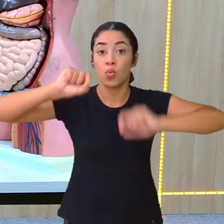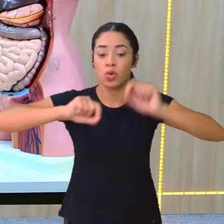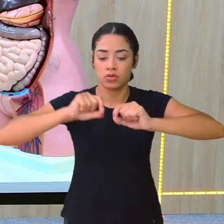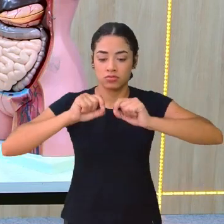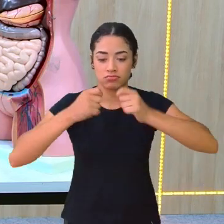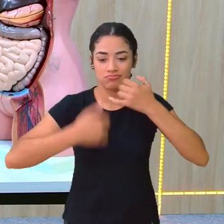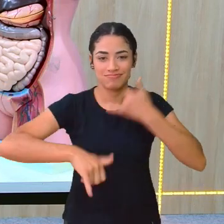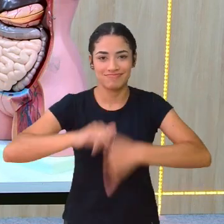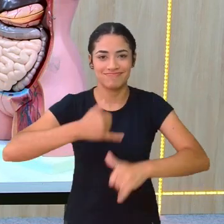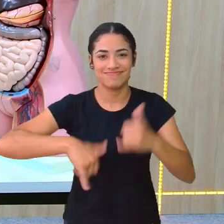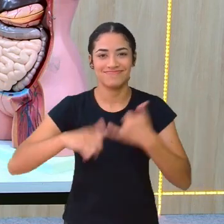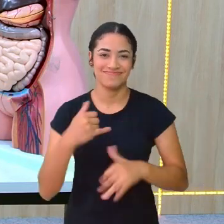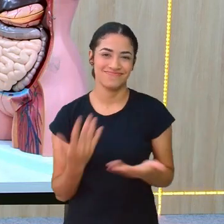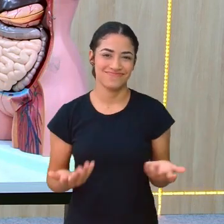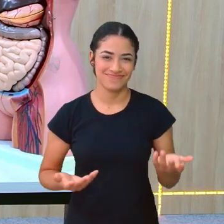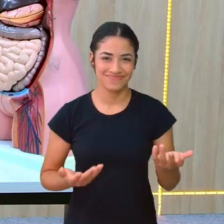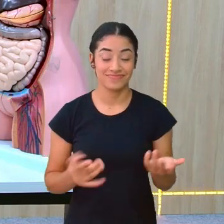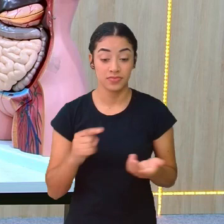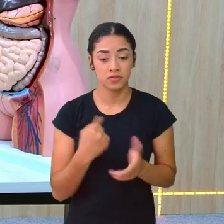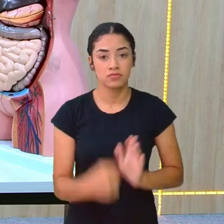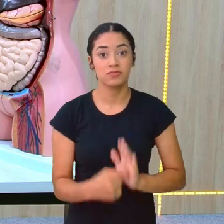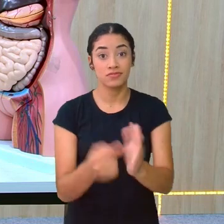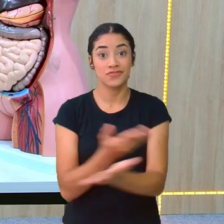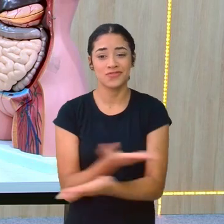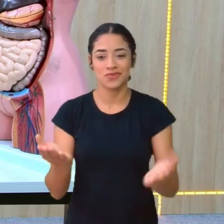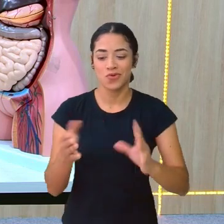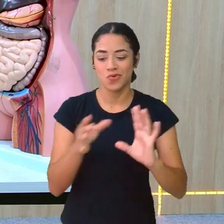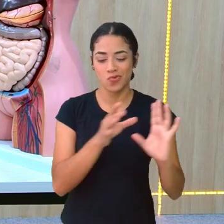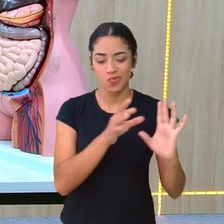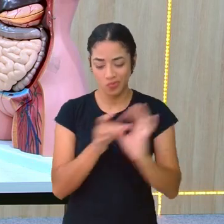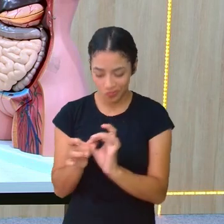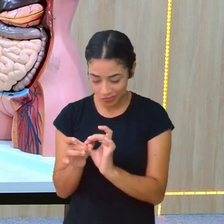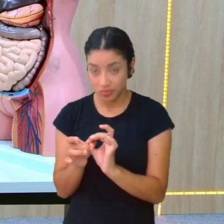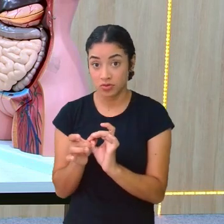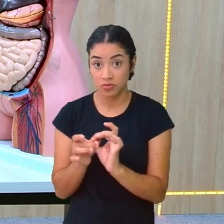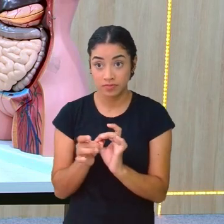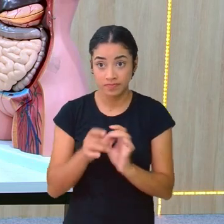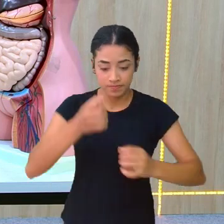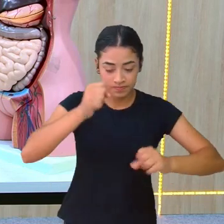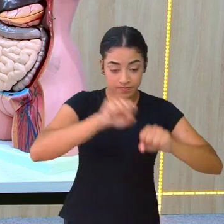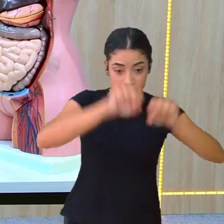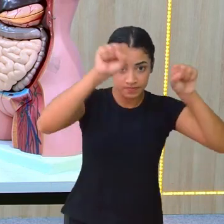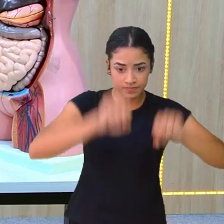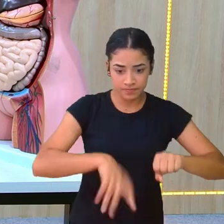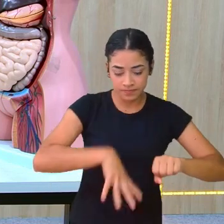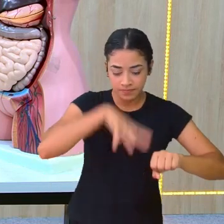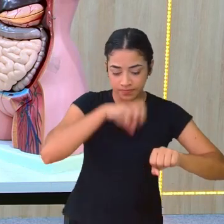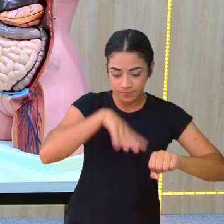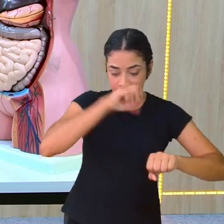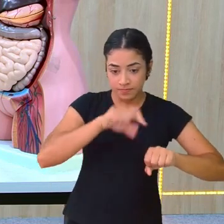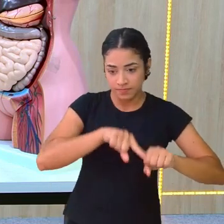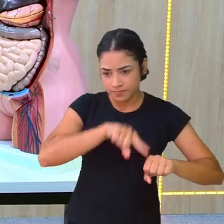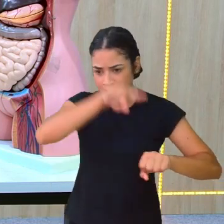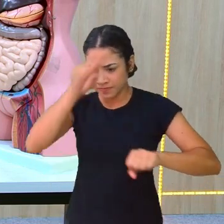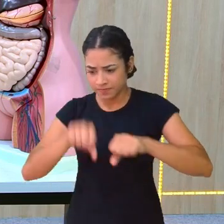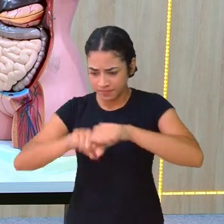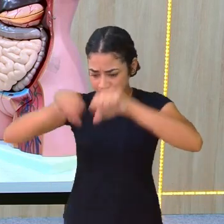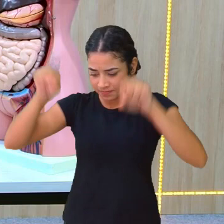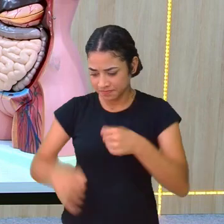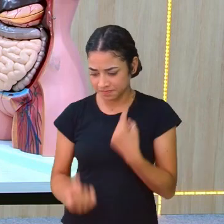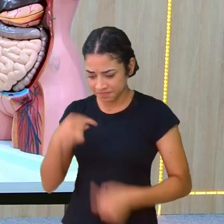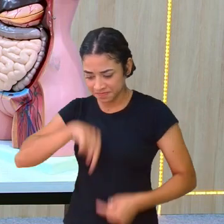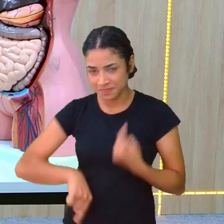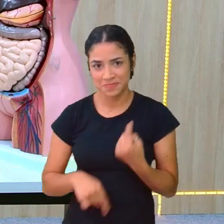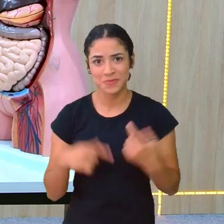aí eu estou mostrando a vocês essa união do sistema respiratório com o sistema digestório. E aí é o